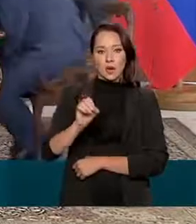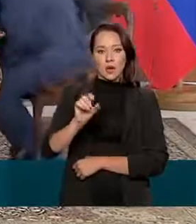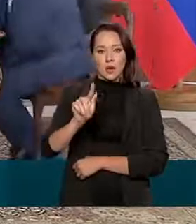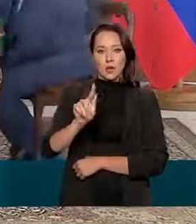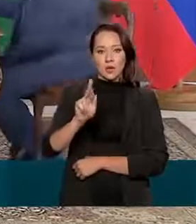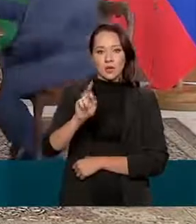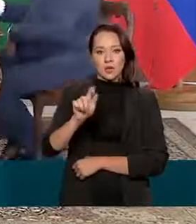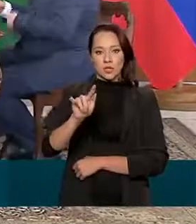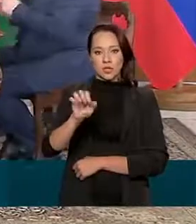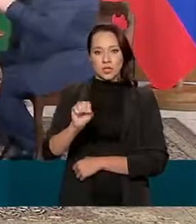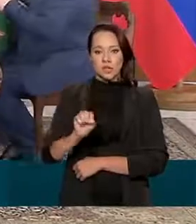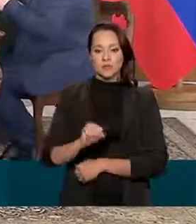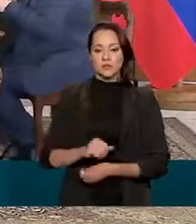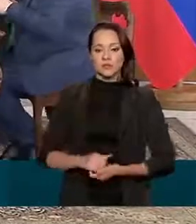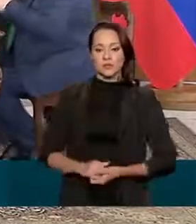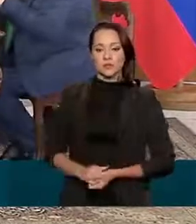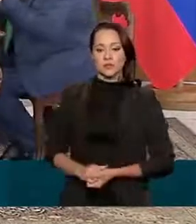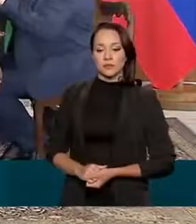Valência